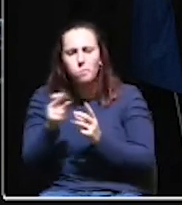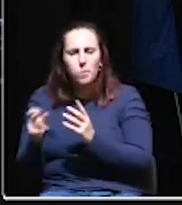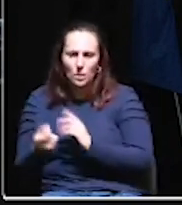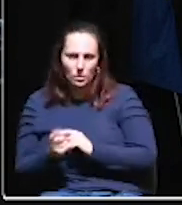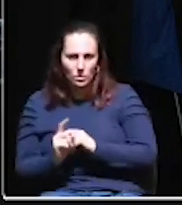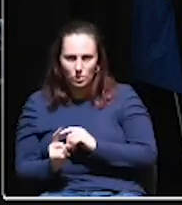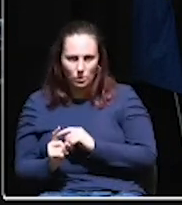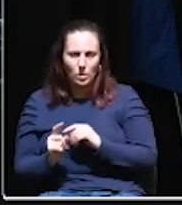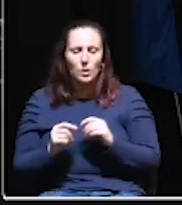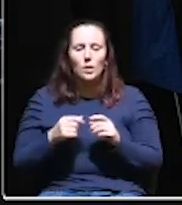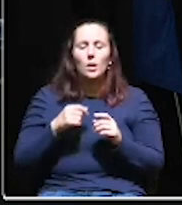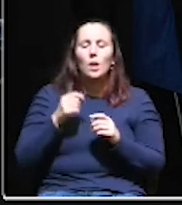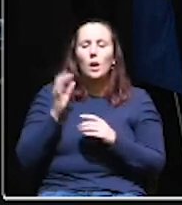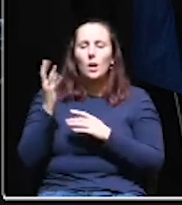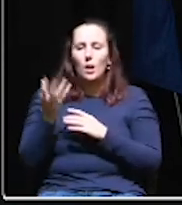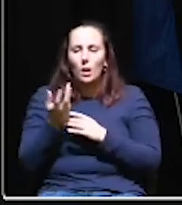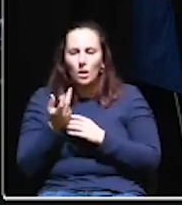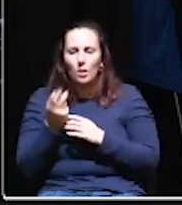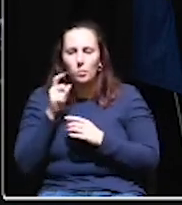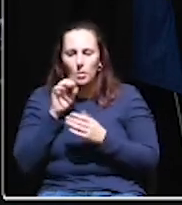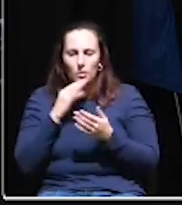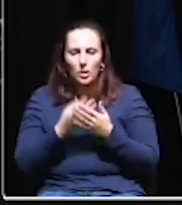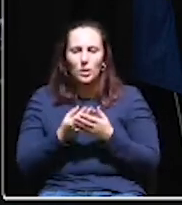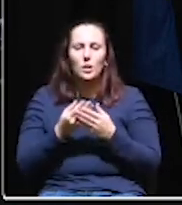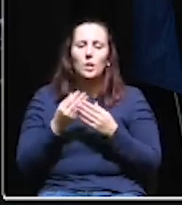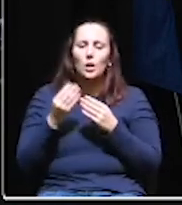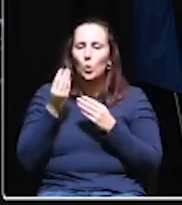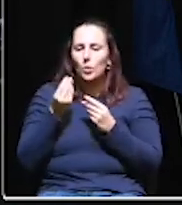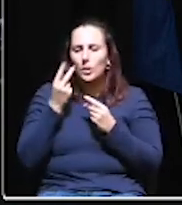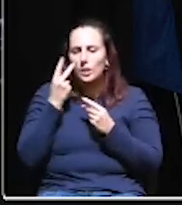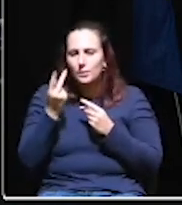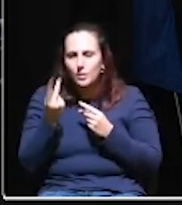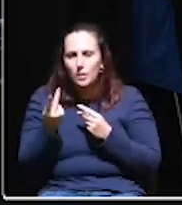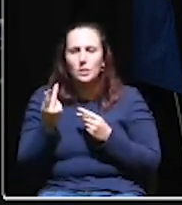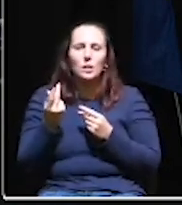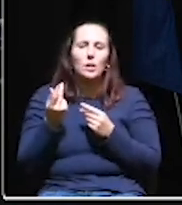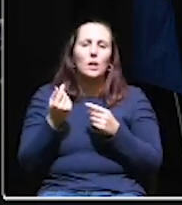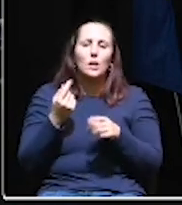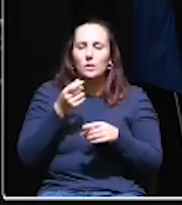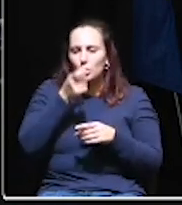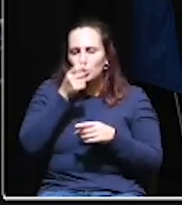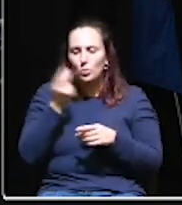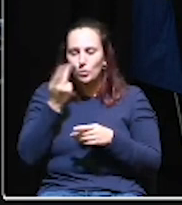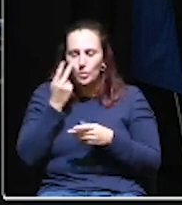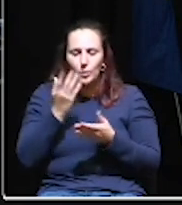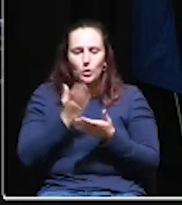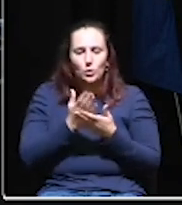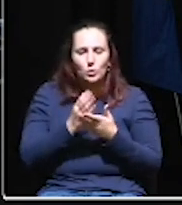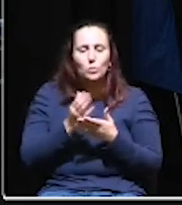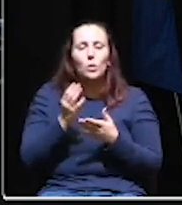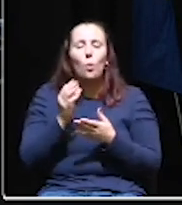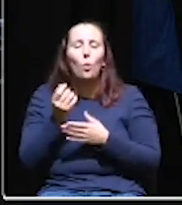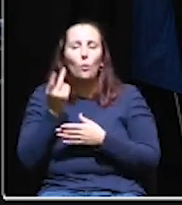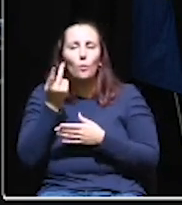no combate às alterações climáticas, na ecologia, na qualidade de vida e no bem-estar das pessoas que vivem, estudam, trabalham ou visitam